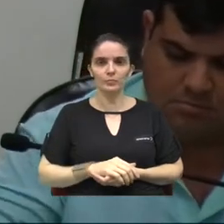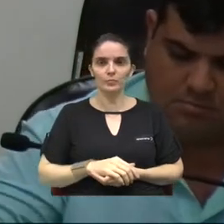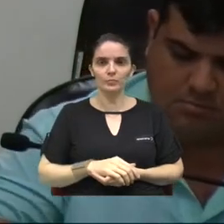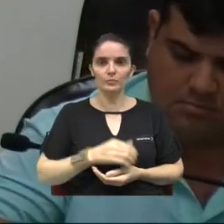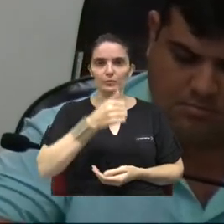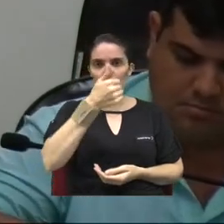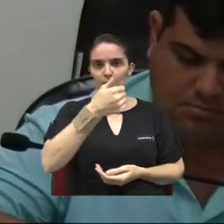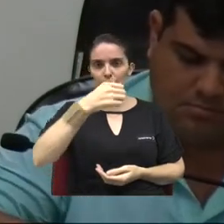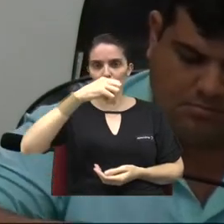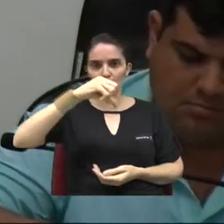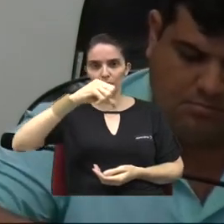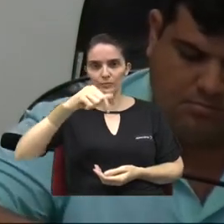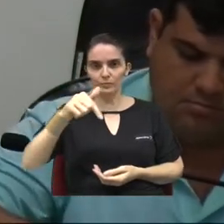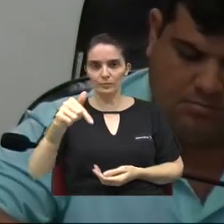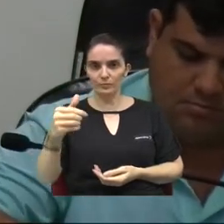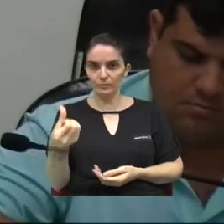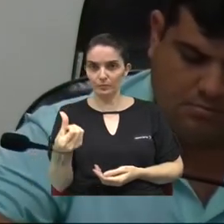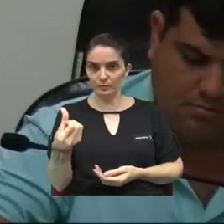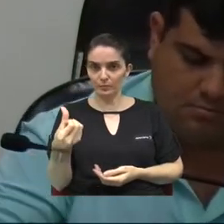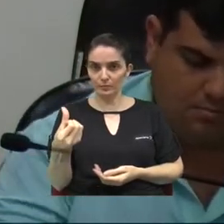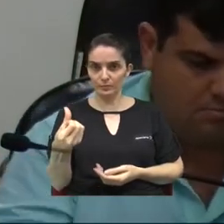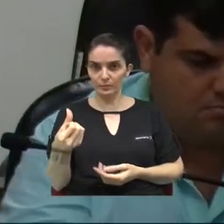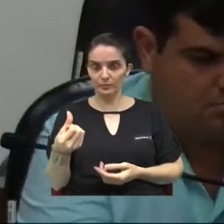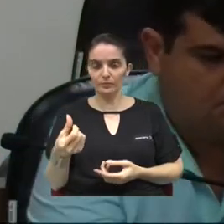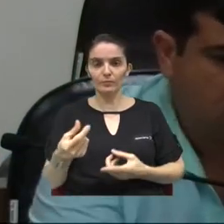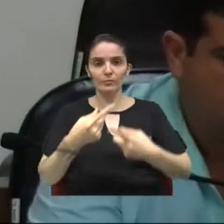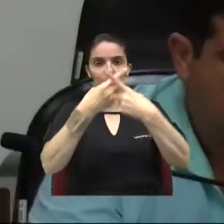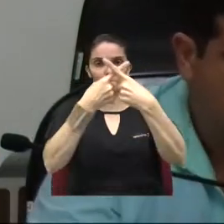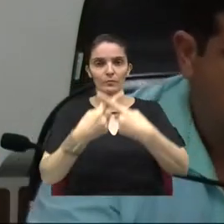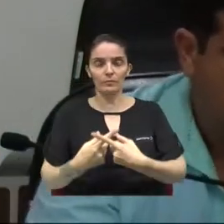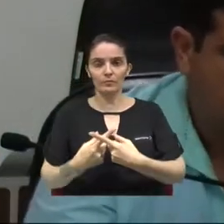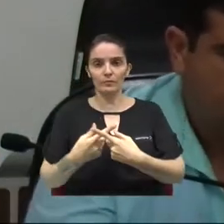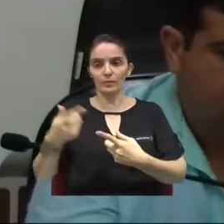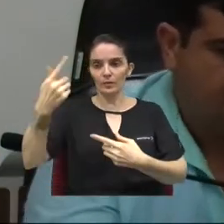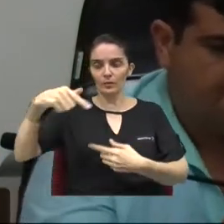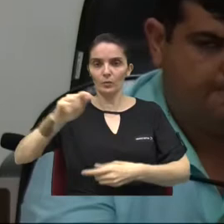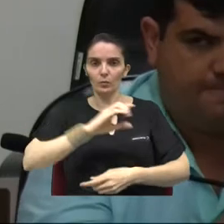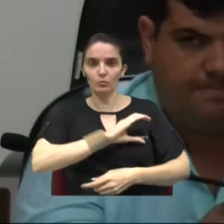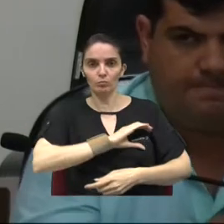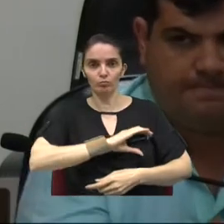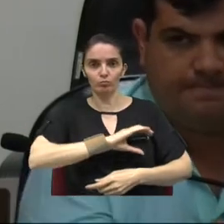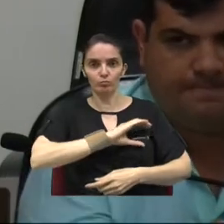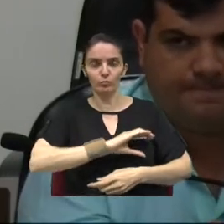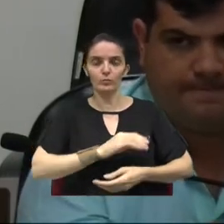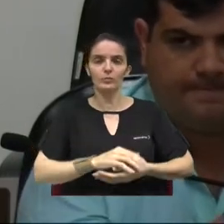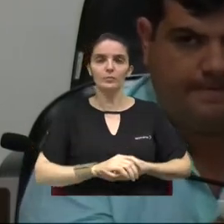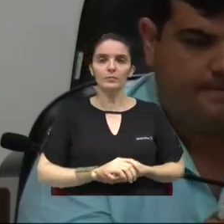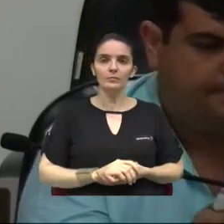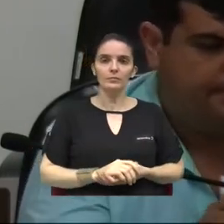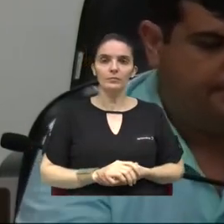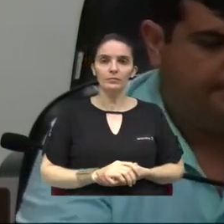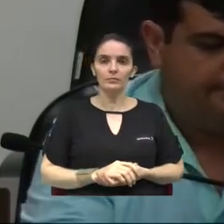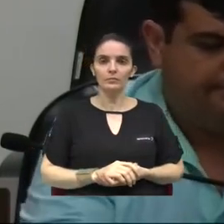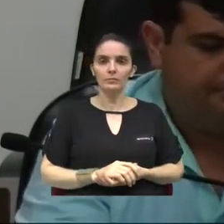1976. O jogo de inauguração foi contra o Corinthians. jogo 3 da loteria esportiva.